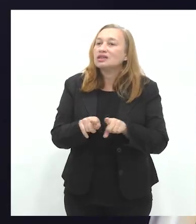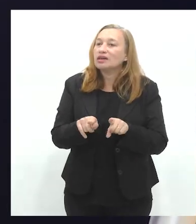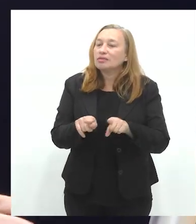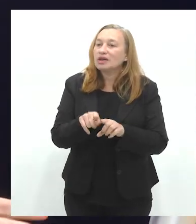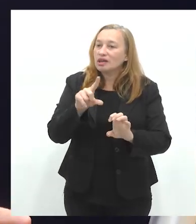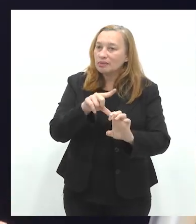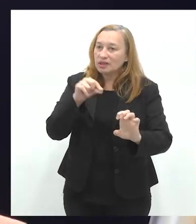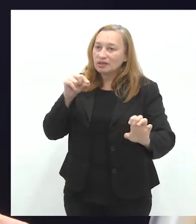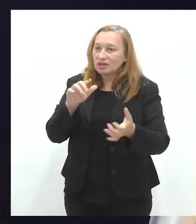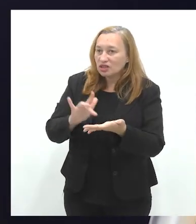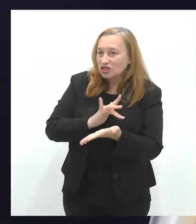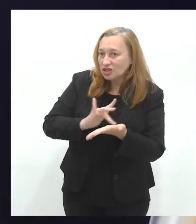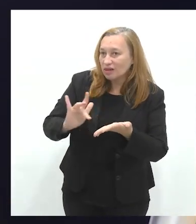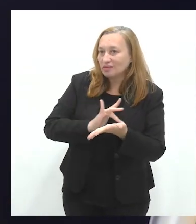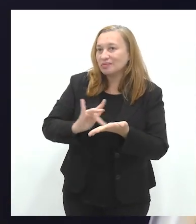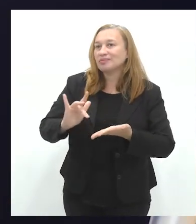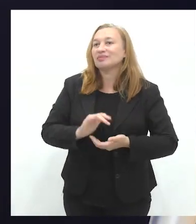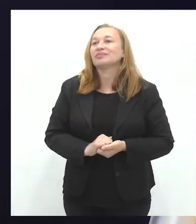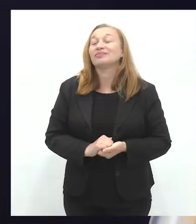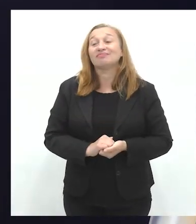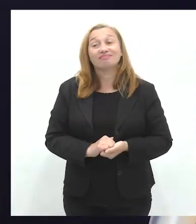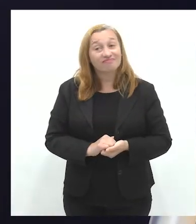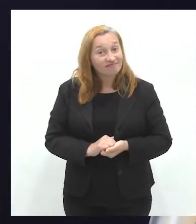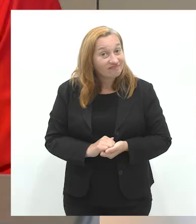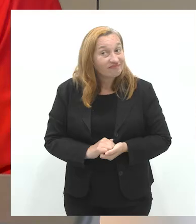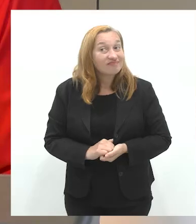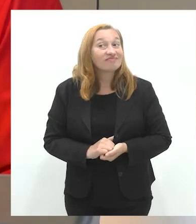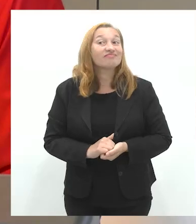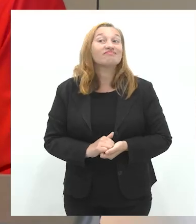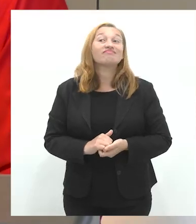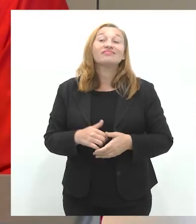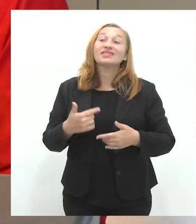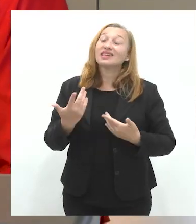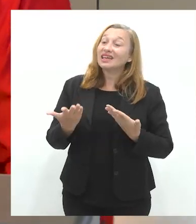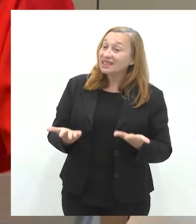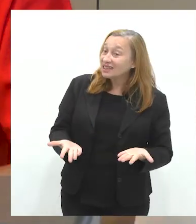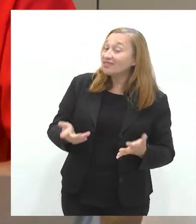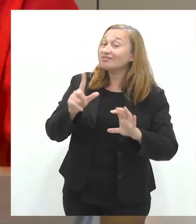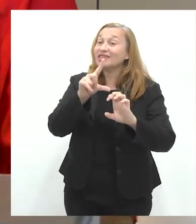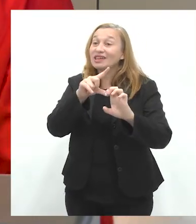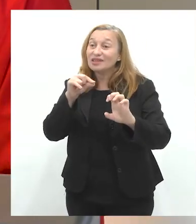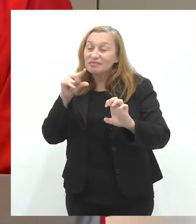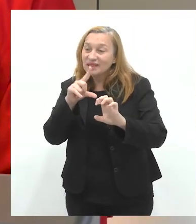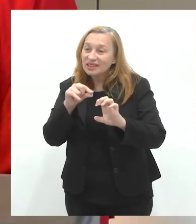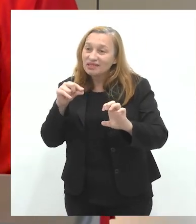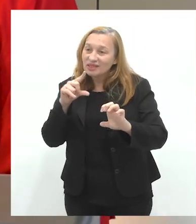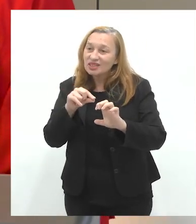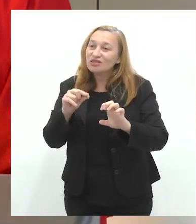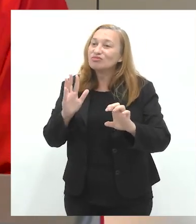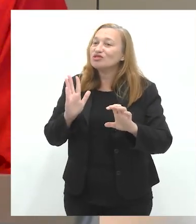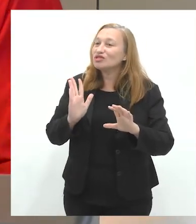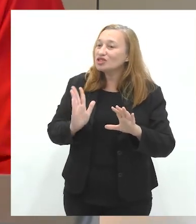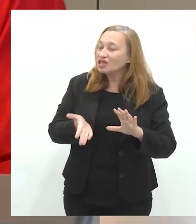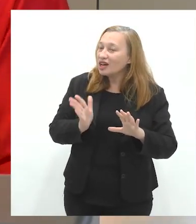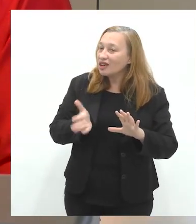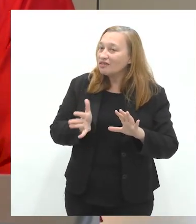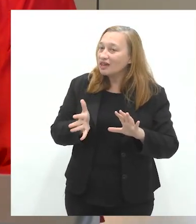me tornando também uma empreendedora digital. Ah, então o empreendedorismo ele já